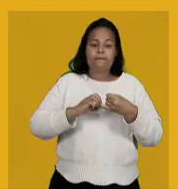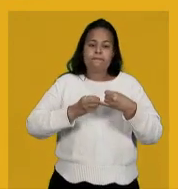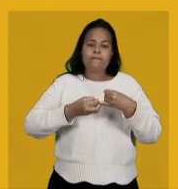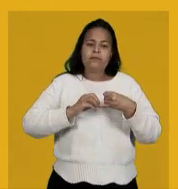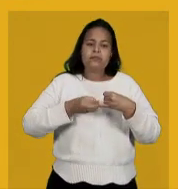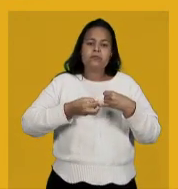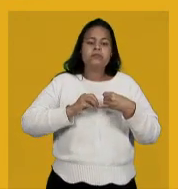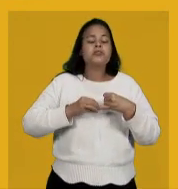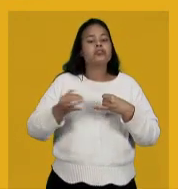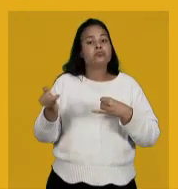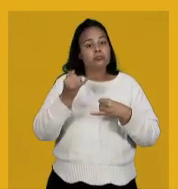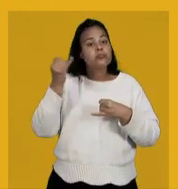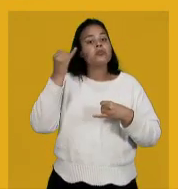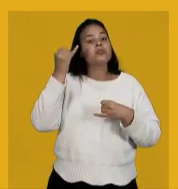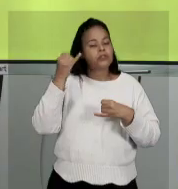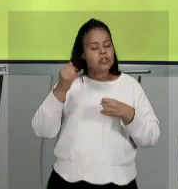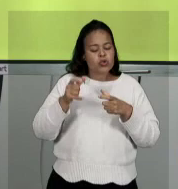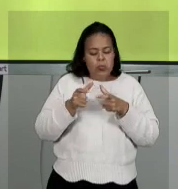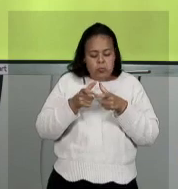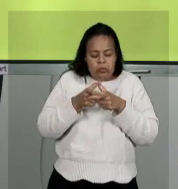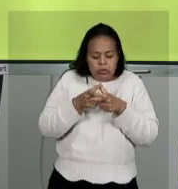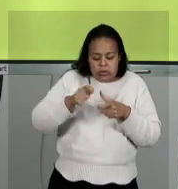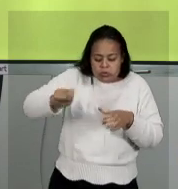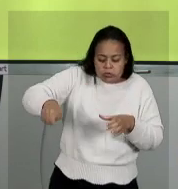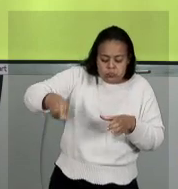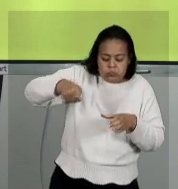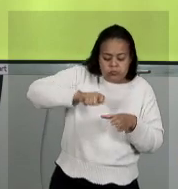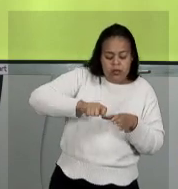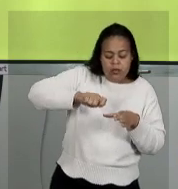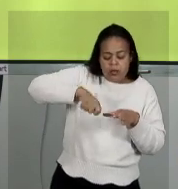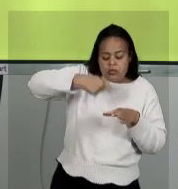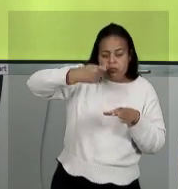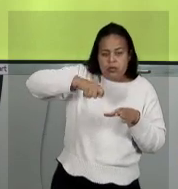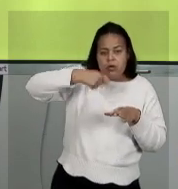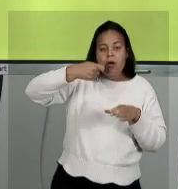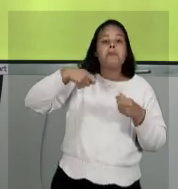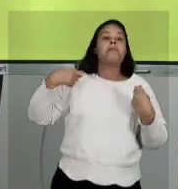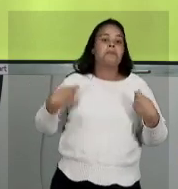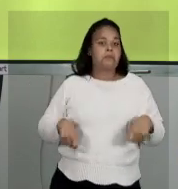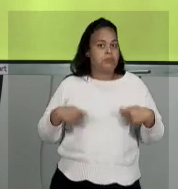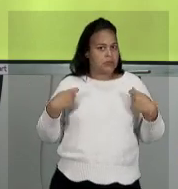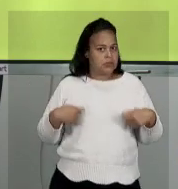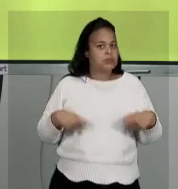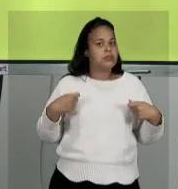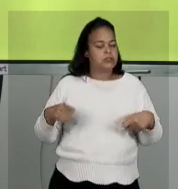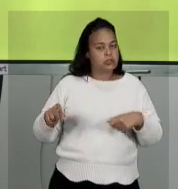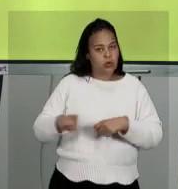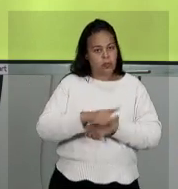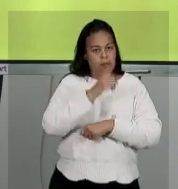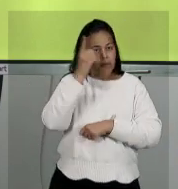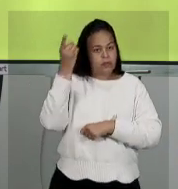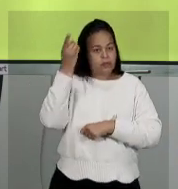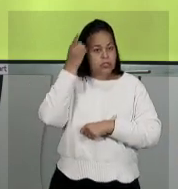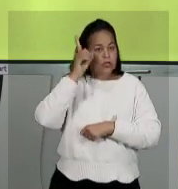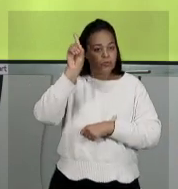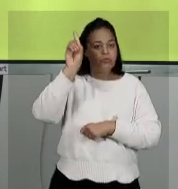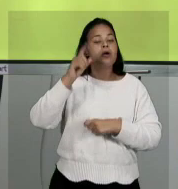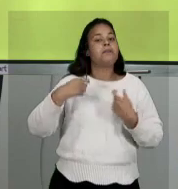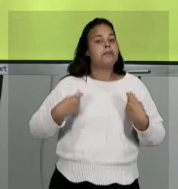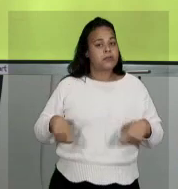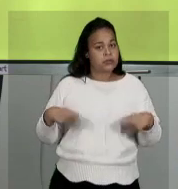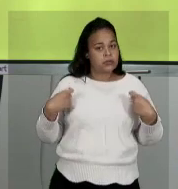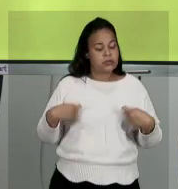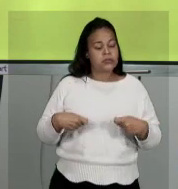Feijão é importantíssimo. Nem que seja um pouquinho, você tem que comer por dia, pelo menos uma vez ao dia. Frutas e vegetais. Qual